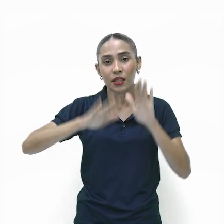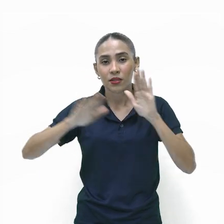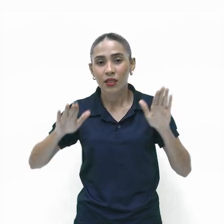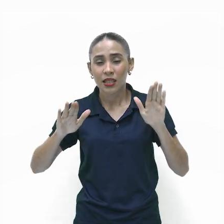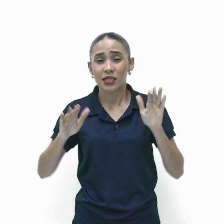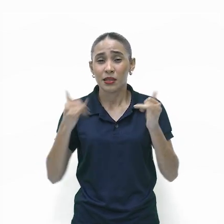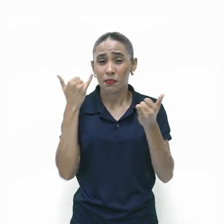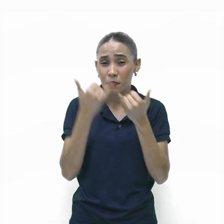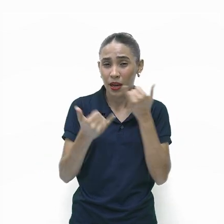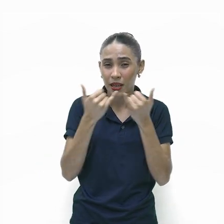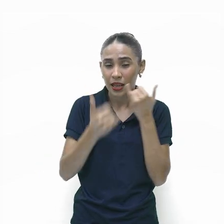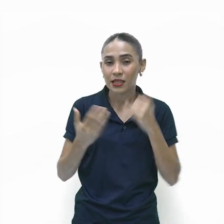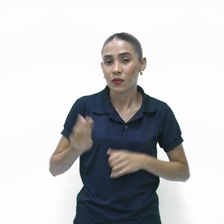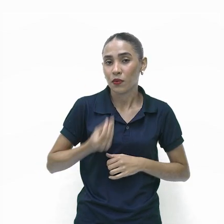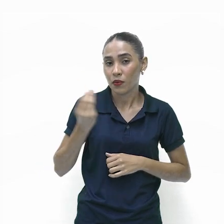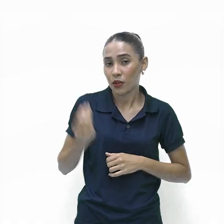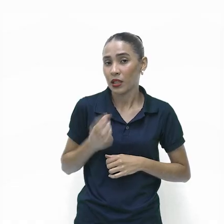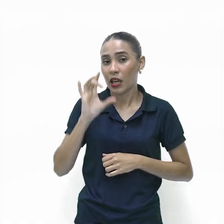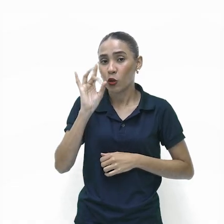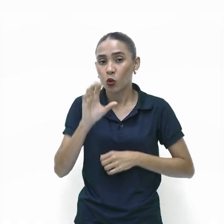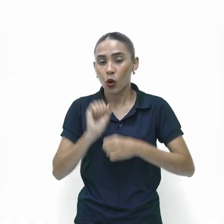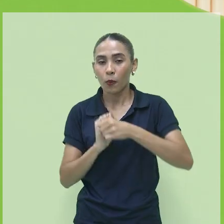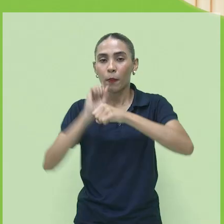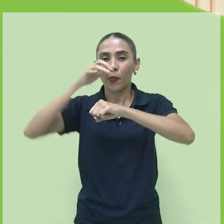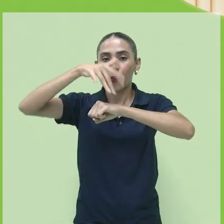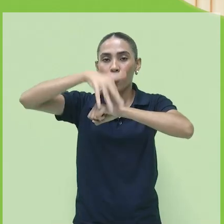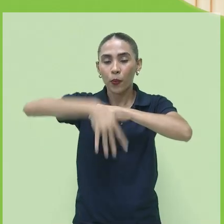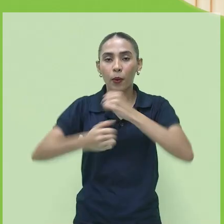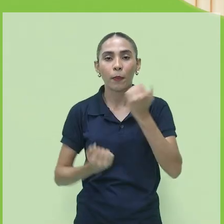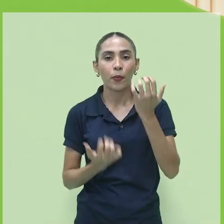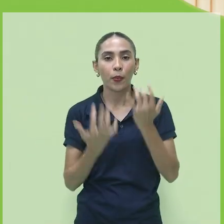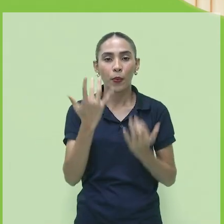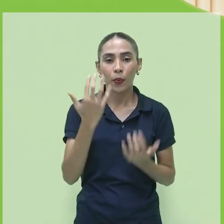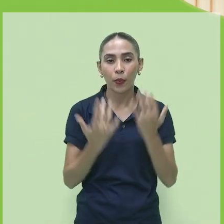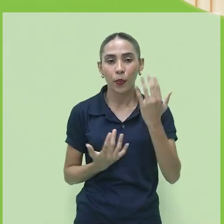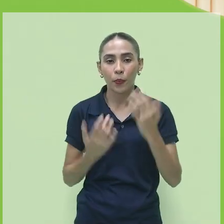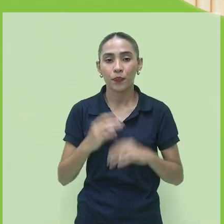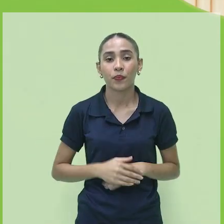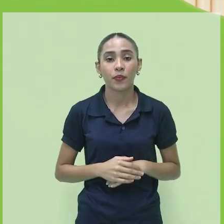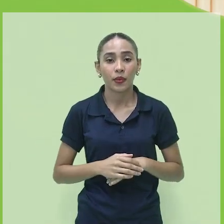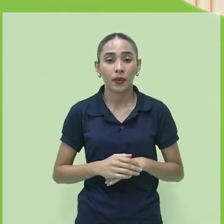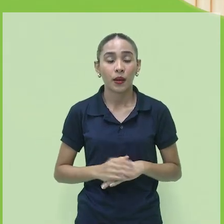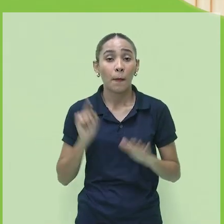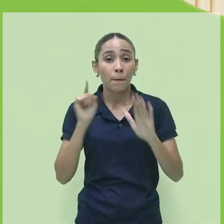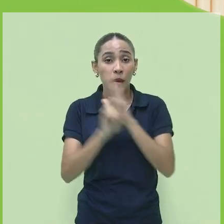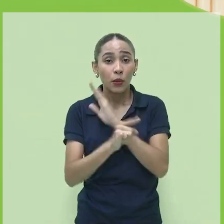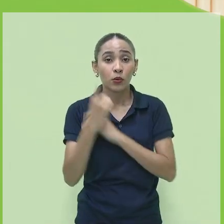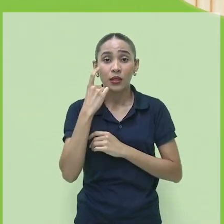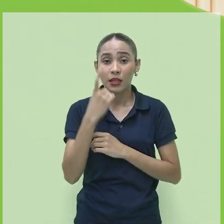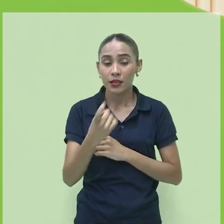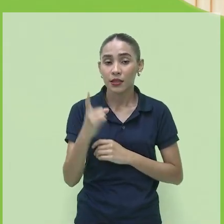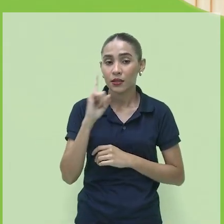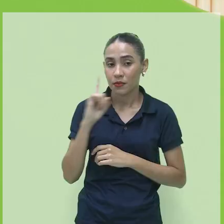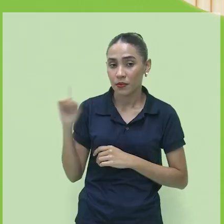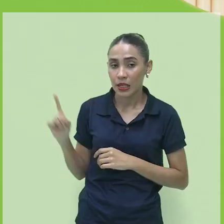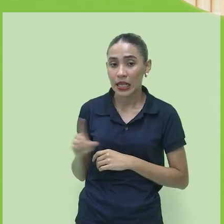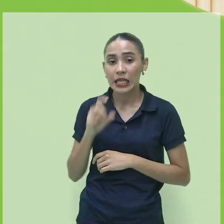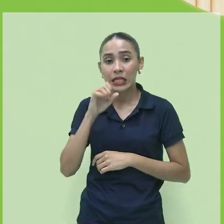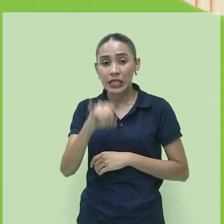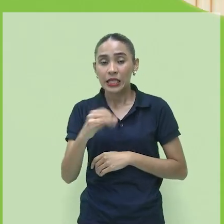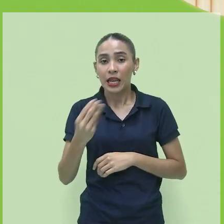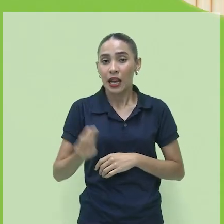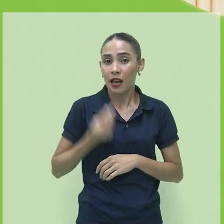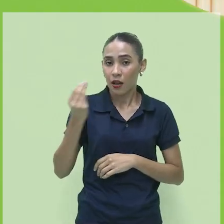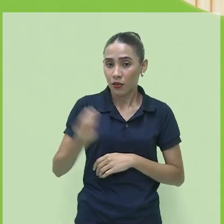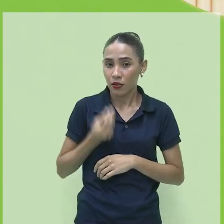vezes o sinal que parece vida é só um vulcão ativo. Né? A grande pergunta que fica,